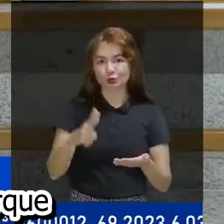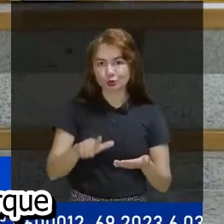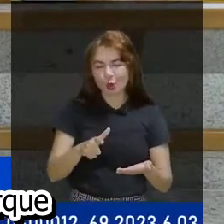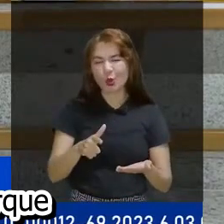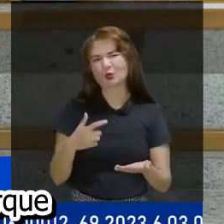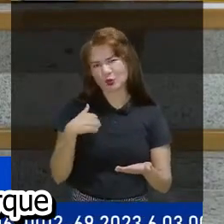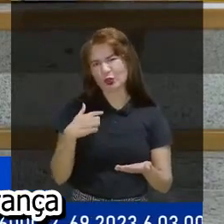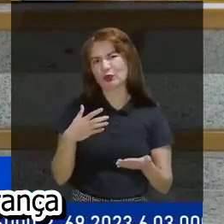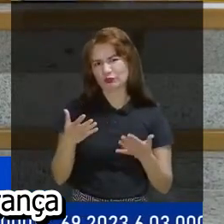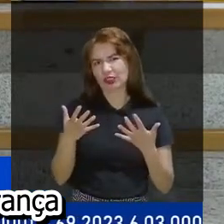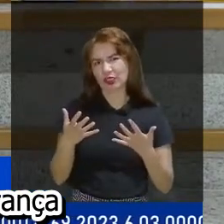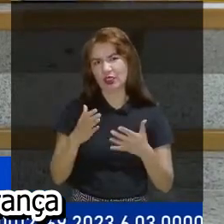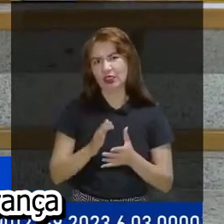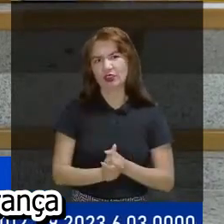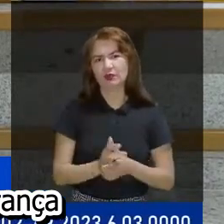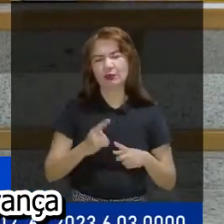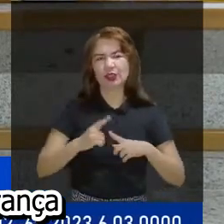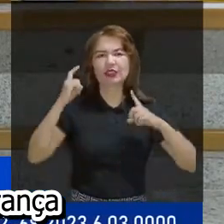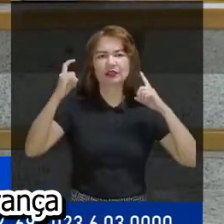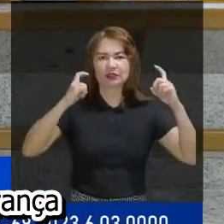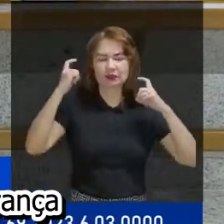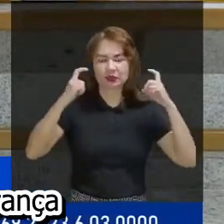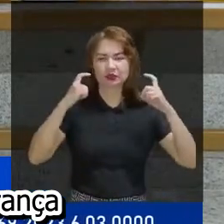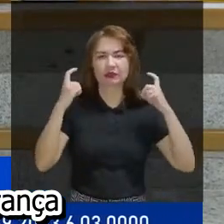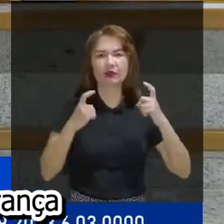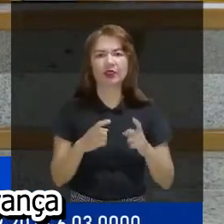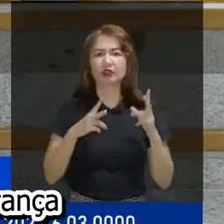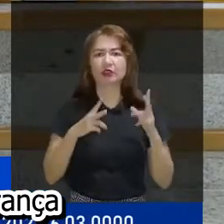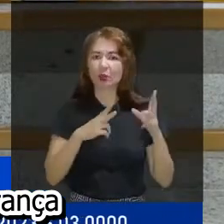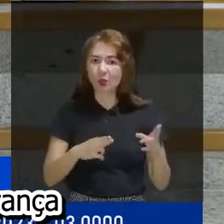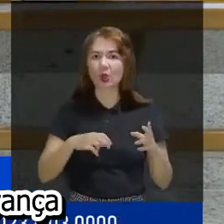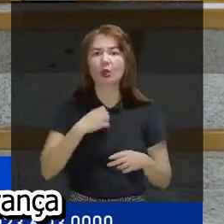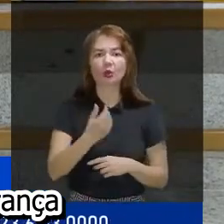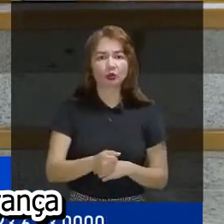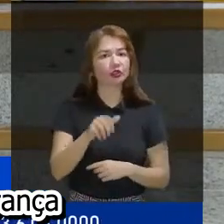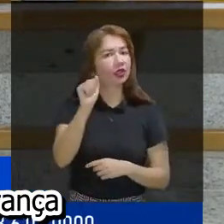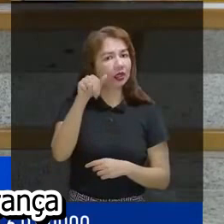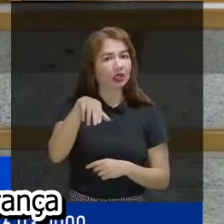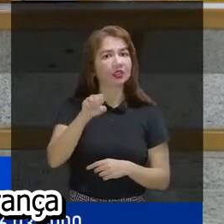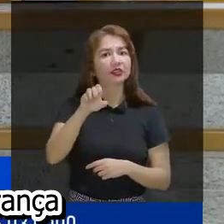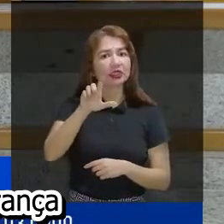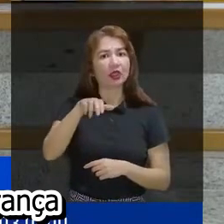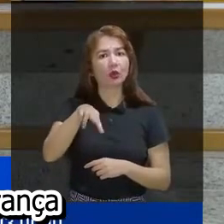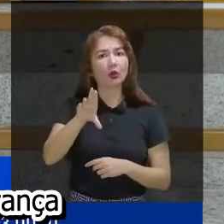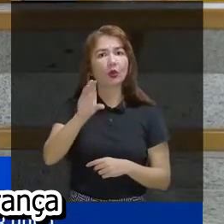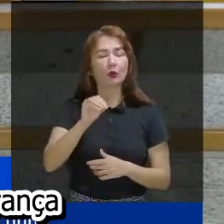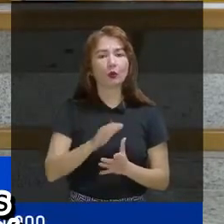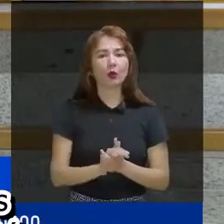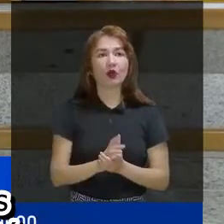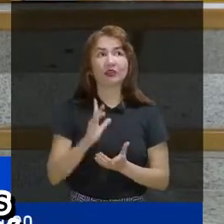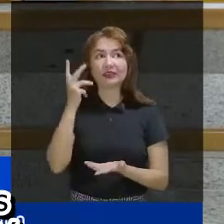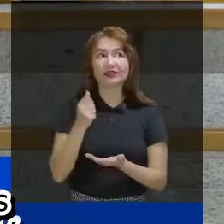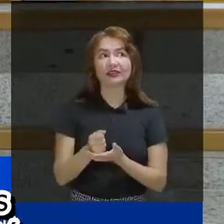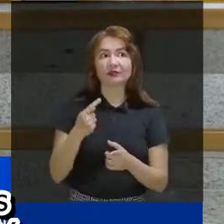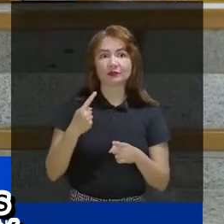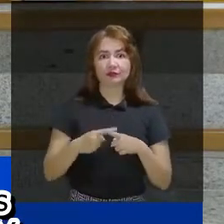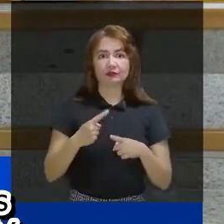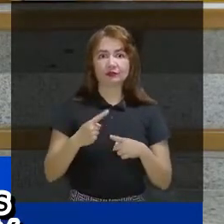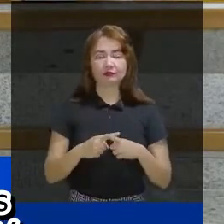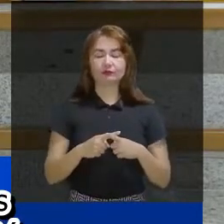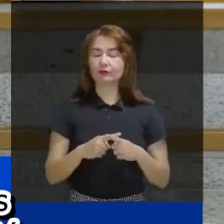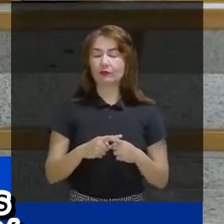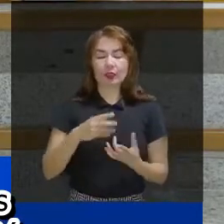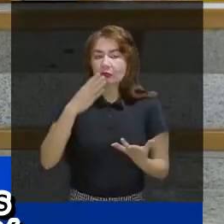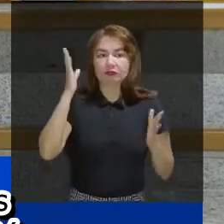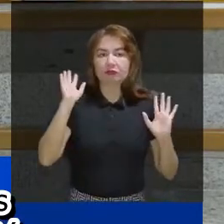muito importante a gente realmente ter essa preocupação do doutor Anselmo, de manter a segurança jurídica de nossas decisões. E às vezes pode ser que por algum